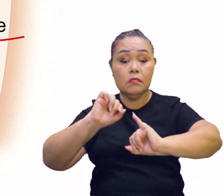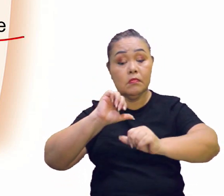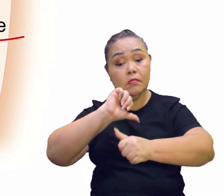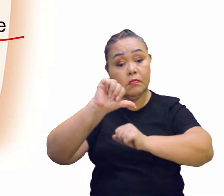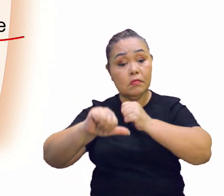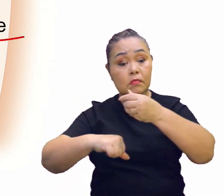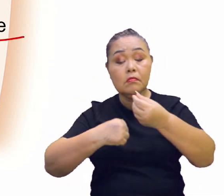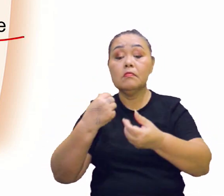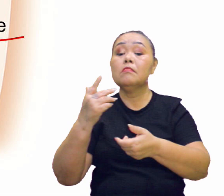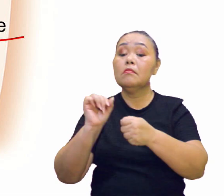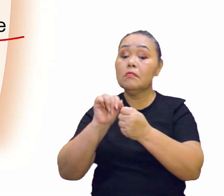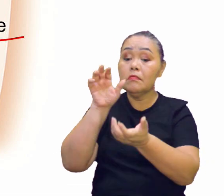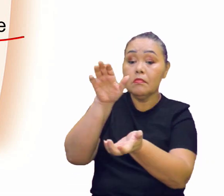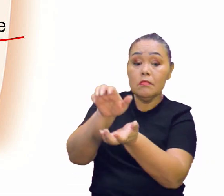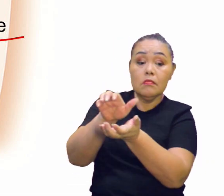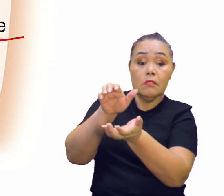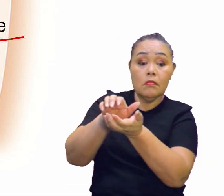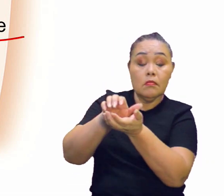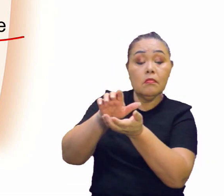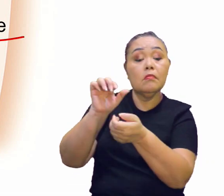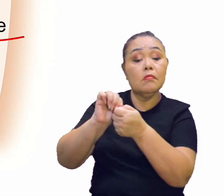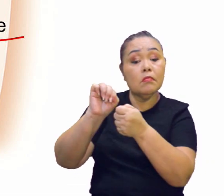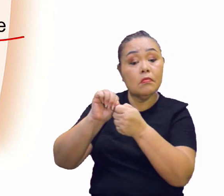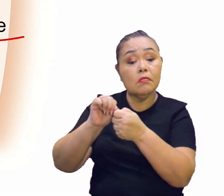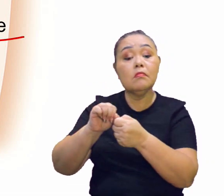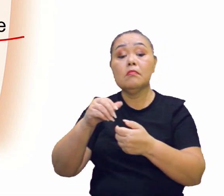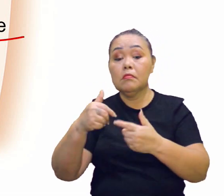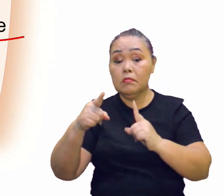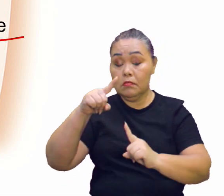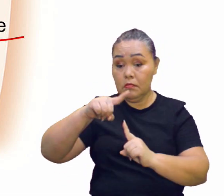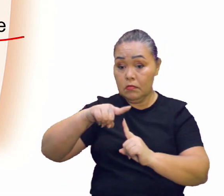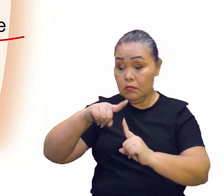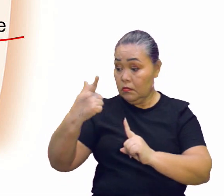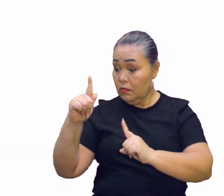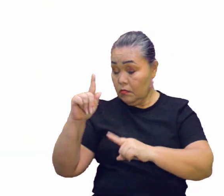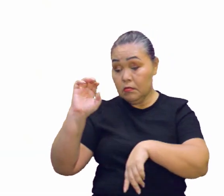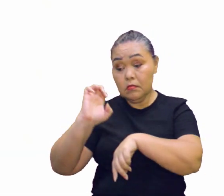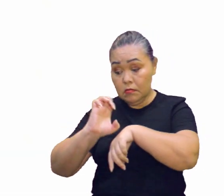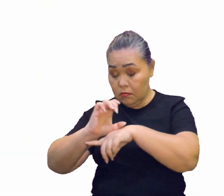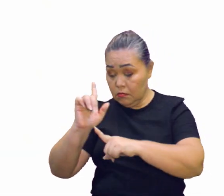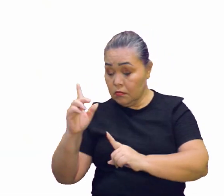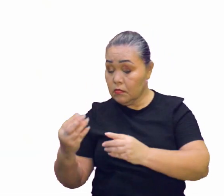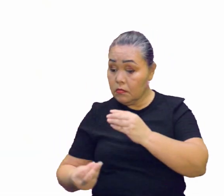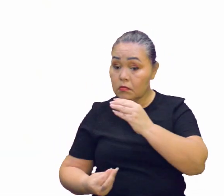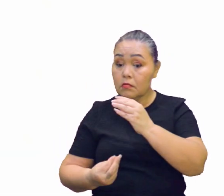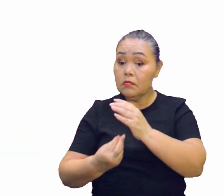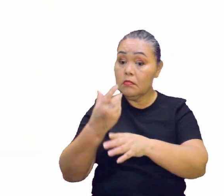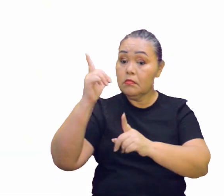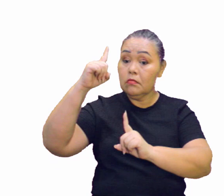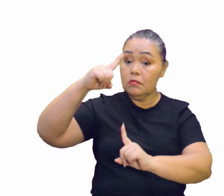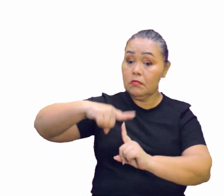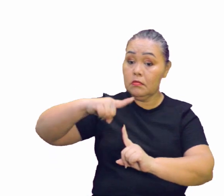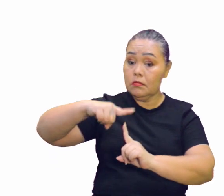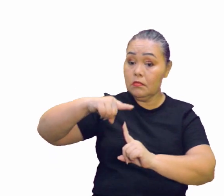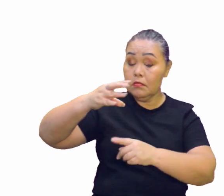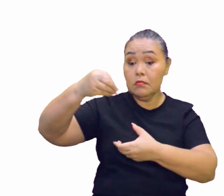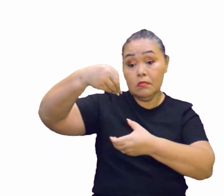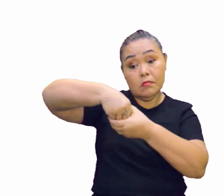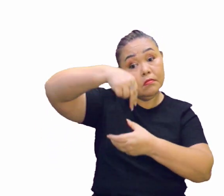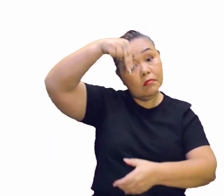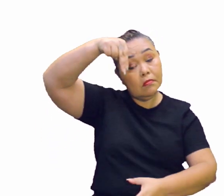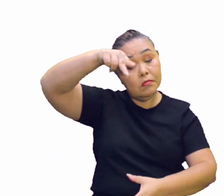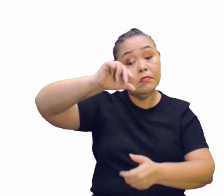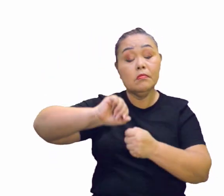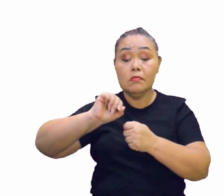porção norte de Goiás foi criado o Tocantins, que passou a integrar a região norte. E é o estado